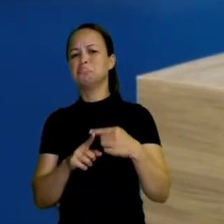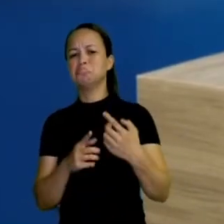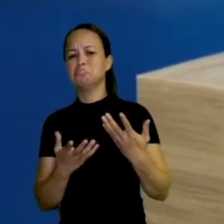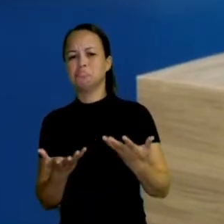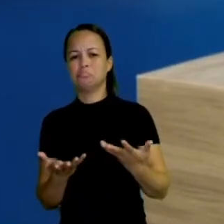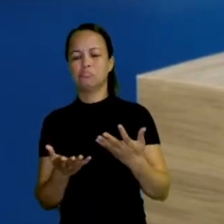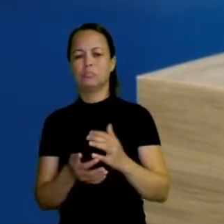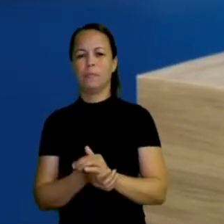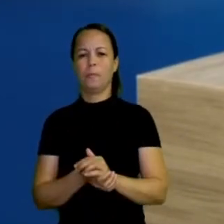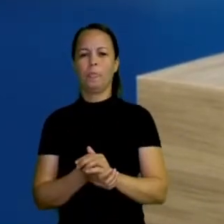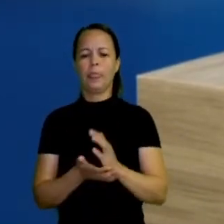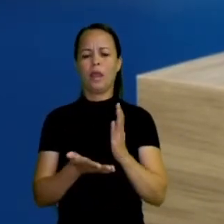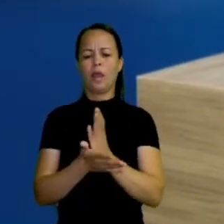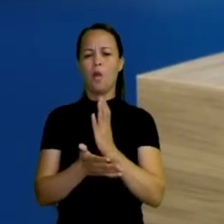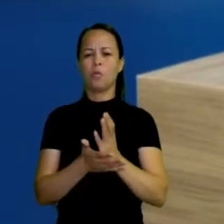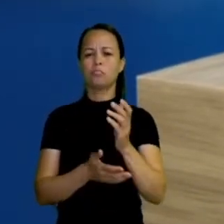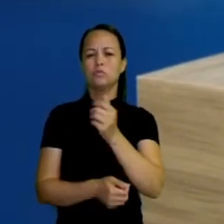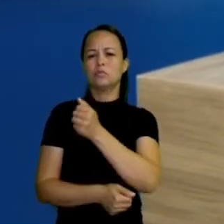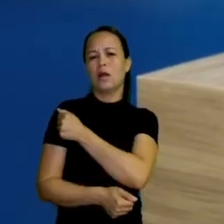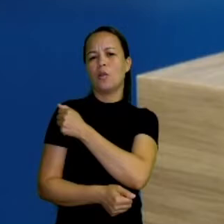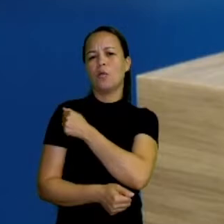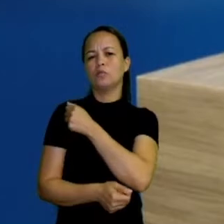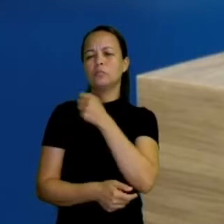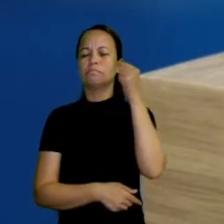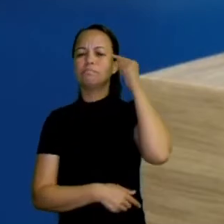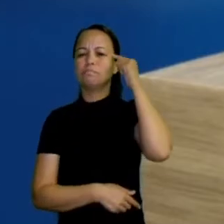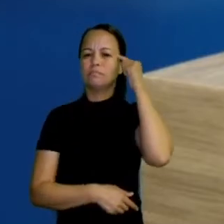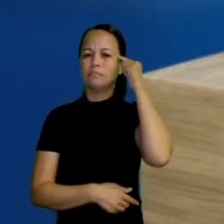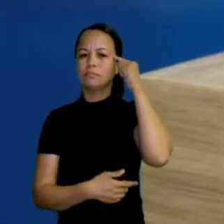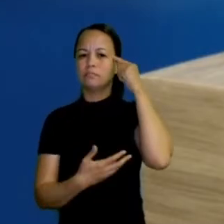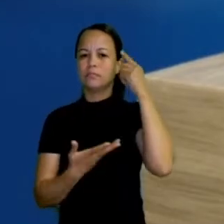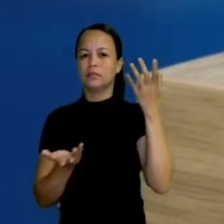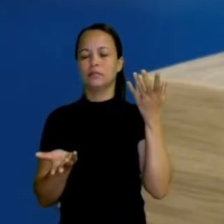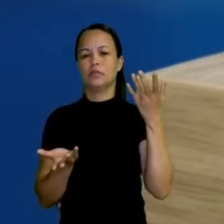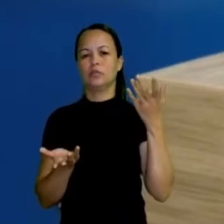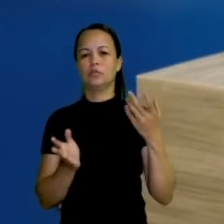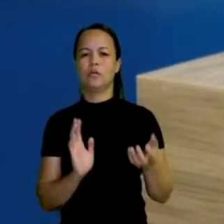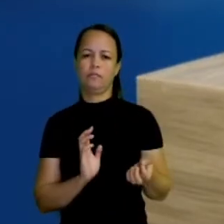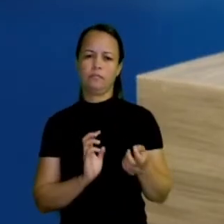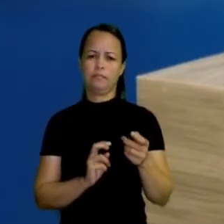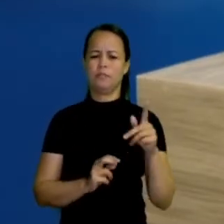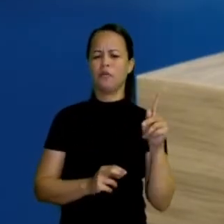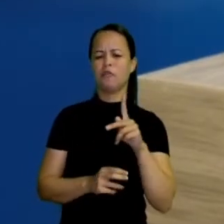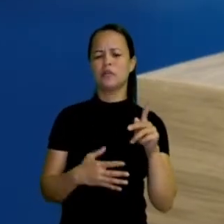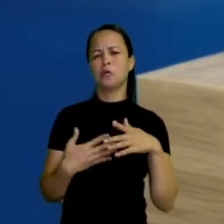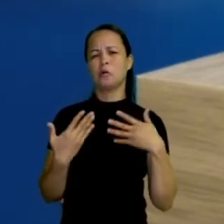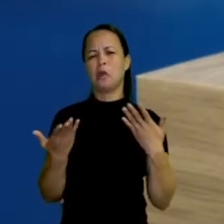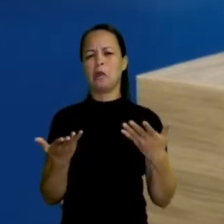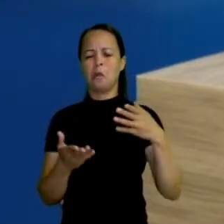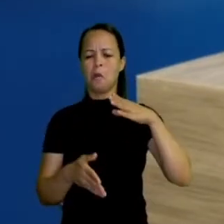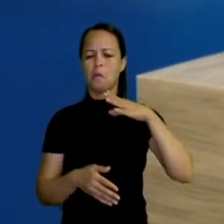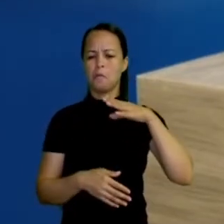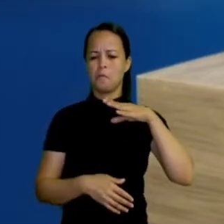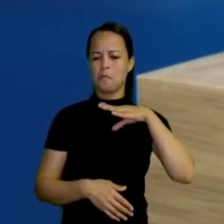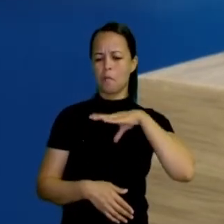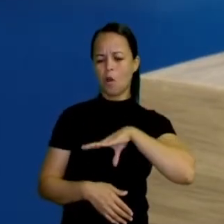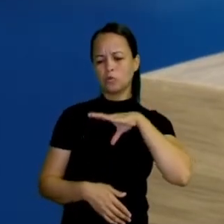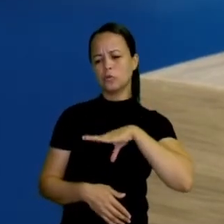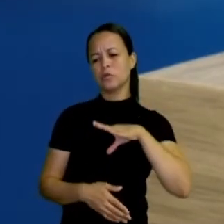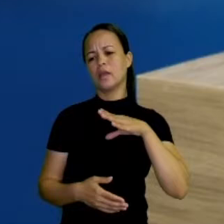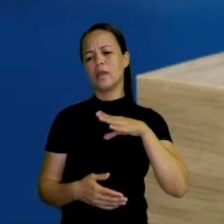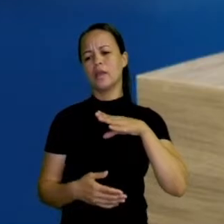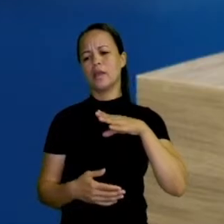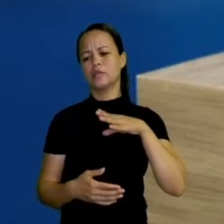Alguns alunos devem estar aí se colocando, né? Ah, professora, possivelmente, assim, português lembrou da minha língua, eu